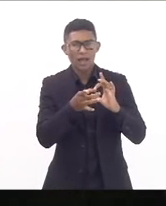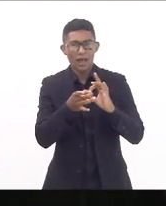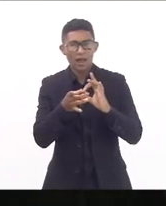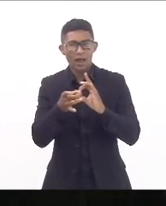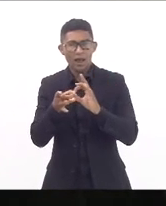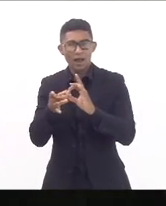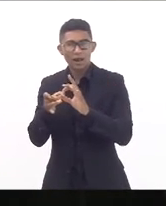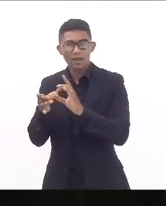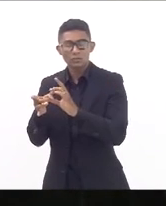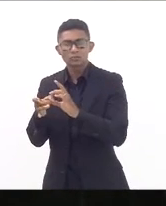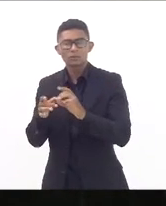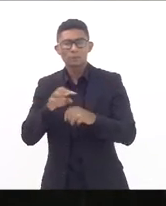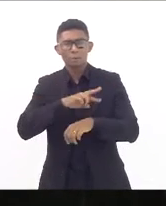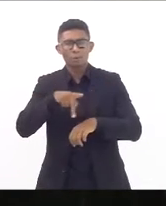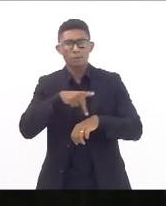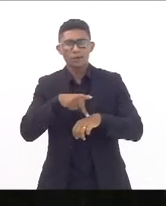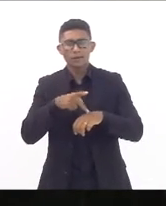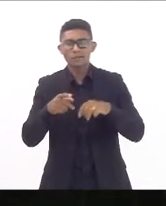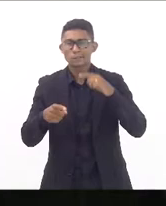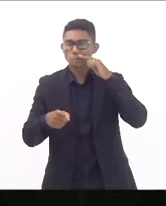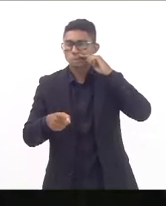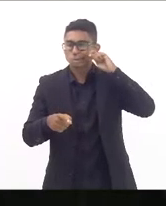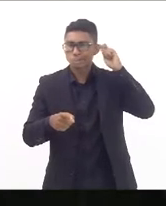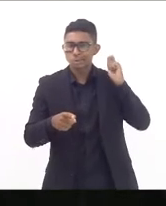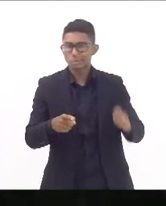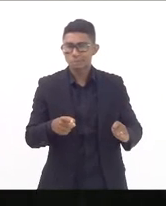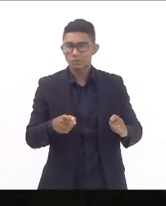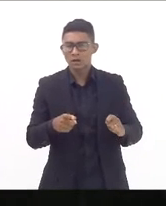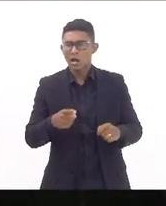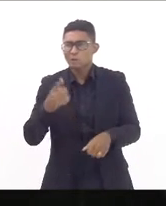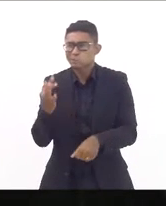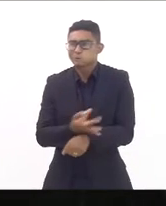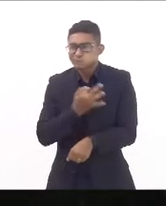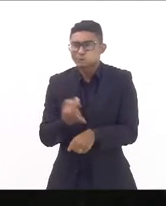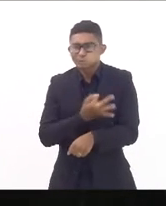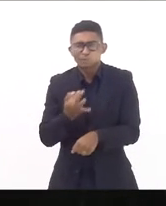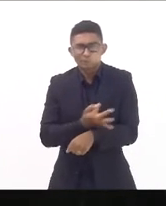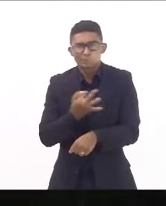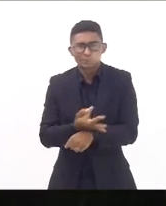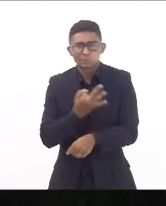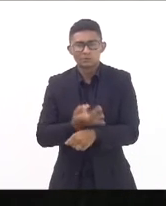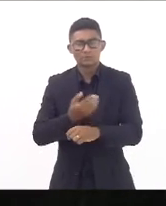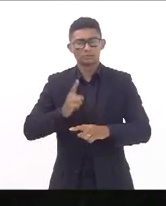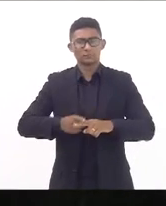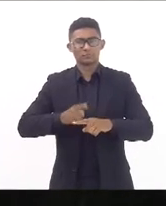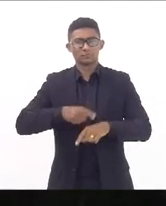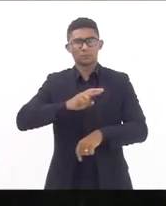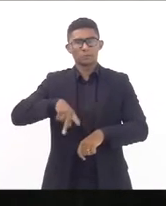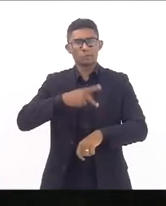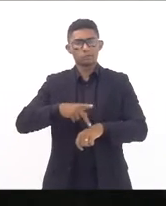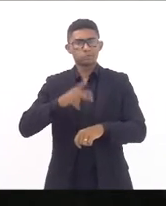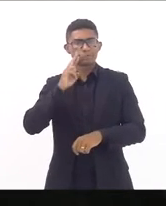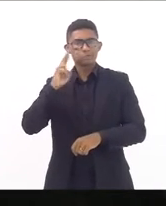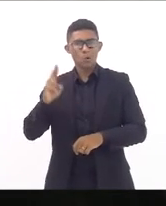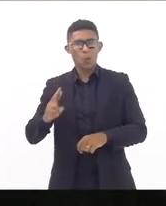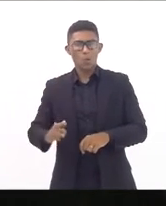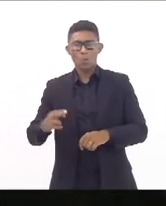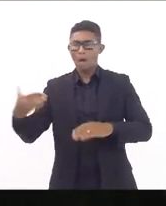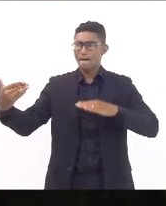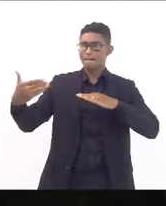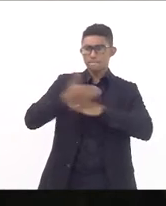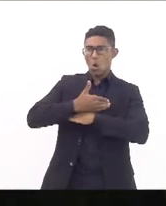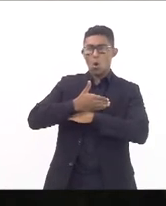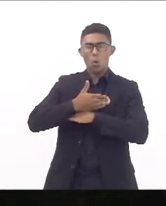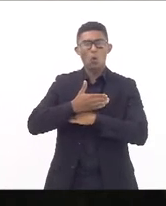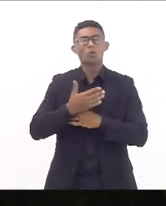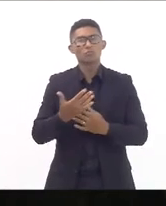resistência ucraniana à invasão russa liderada por Putin,